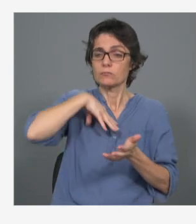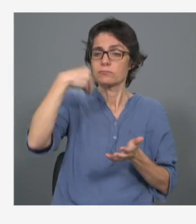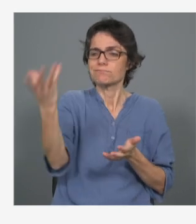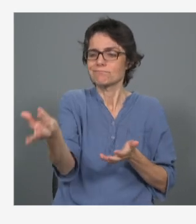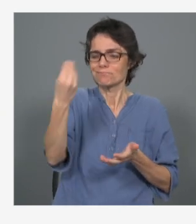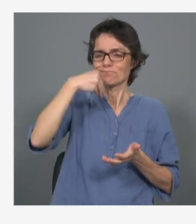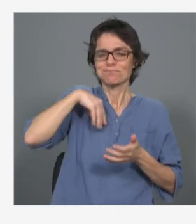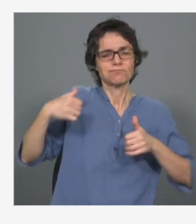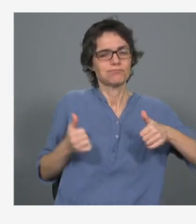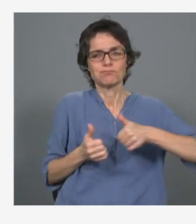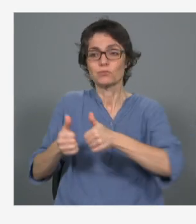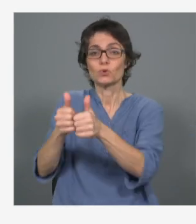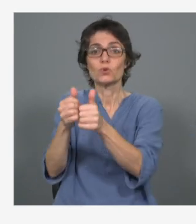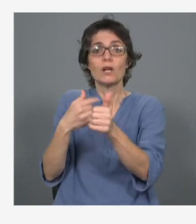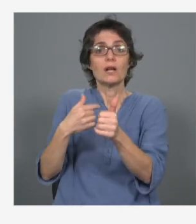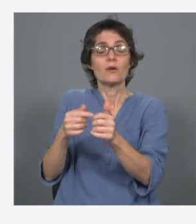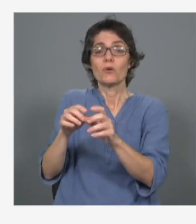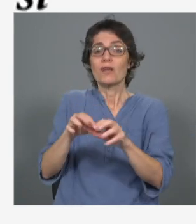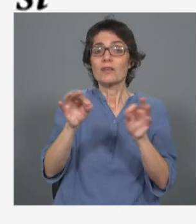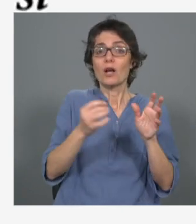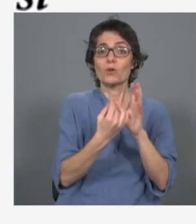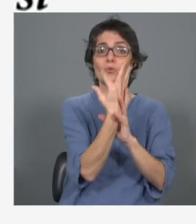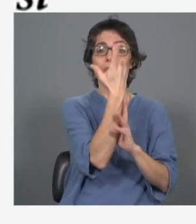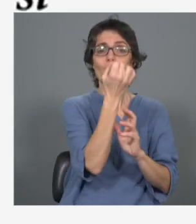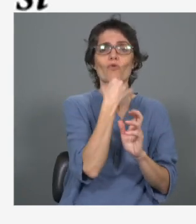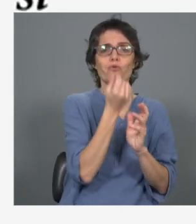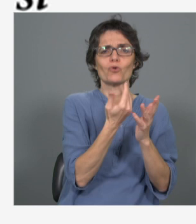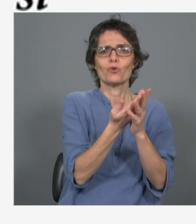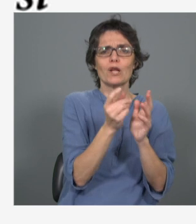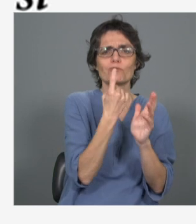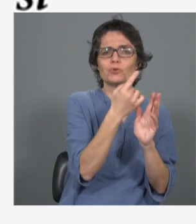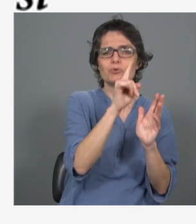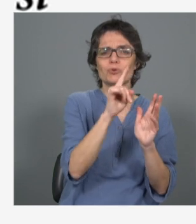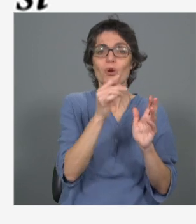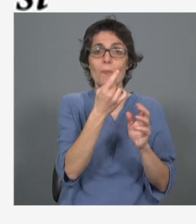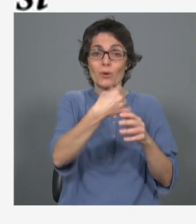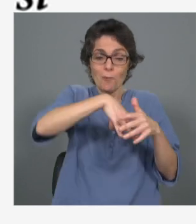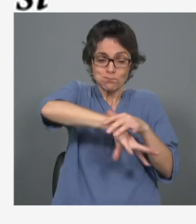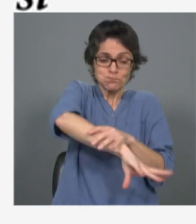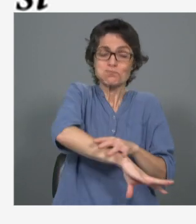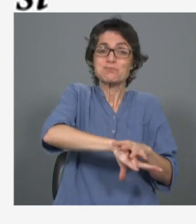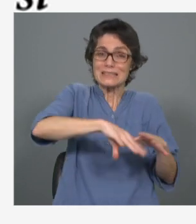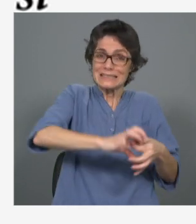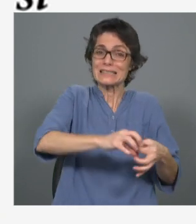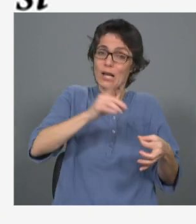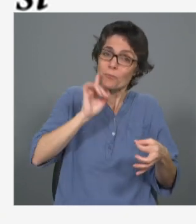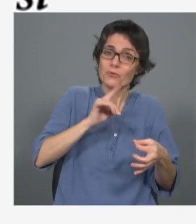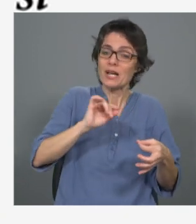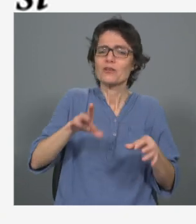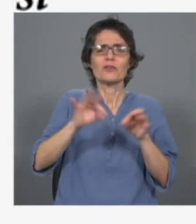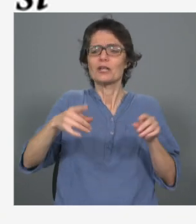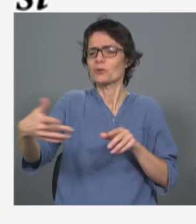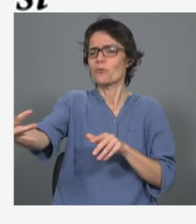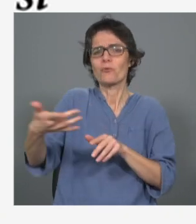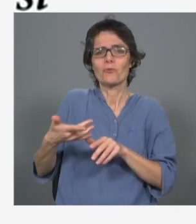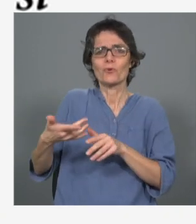vós. Como o ramo não pode dar fruto por si mesmo, se não permanecer na videira, assim também vós, se